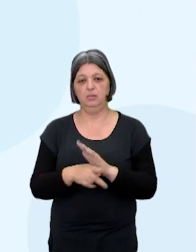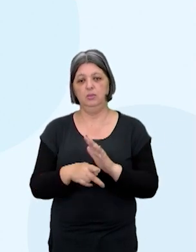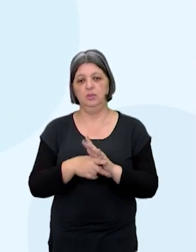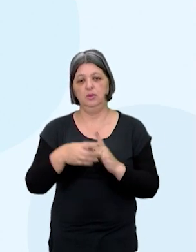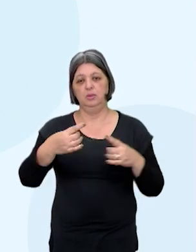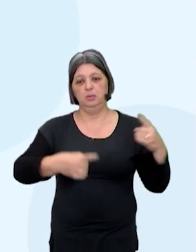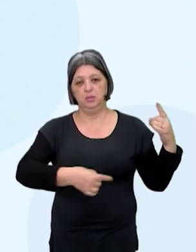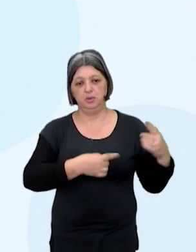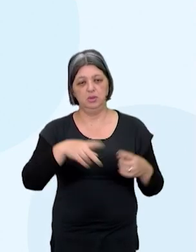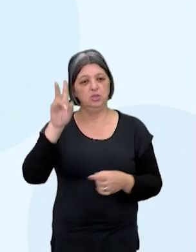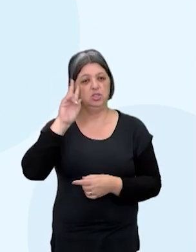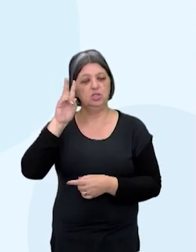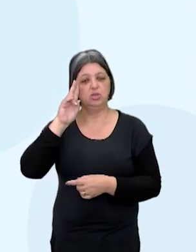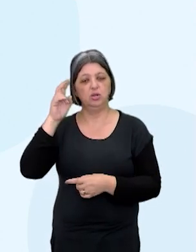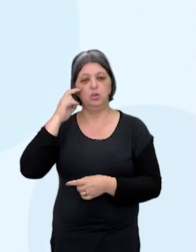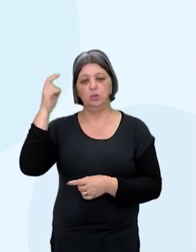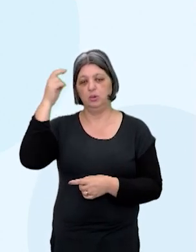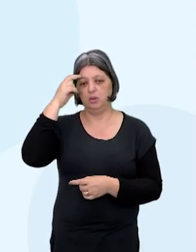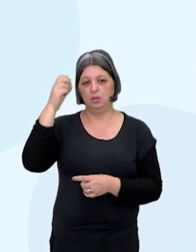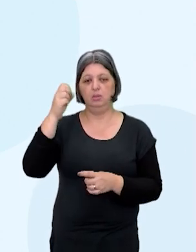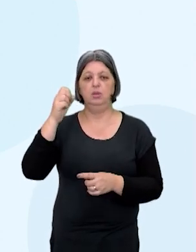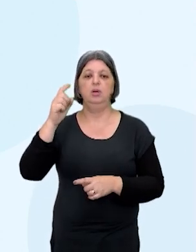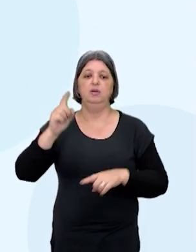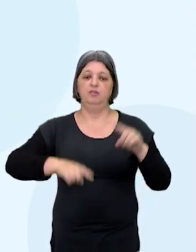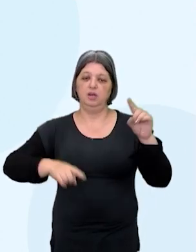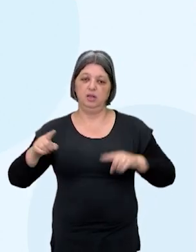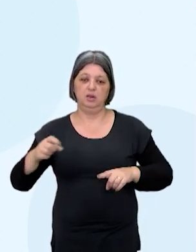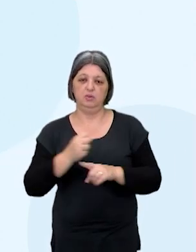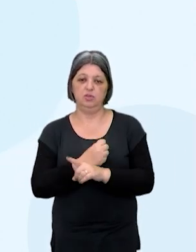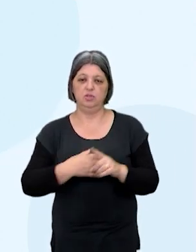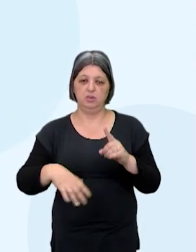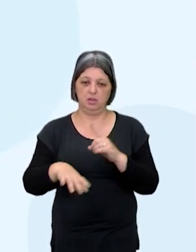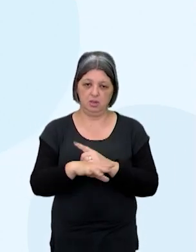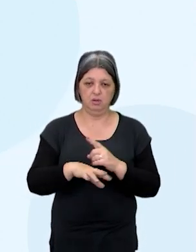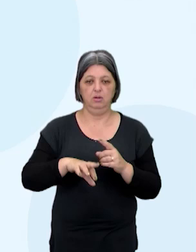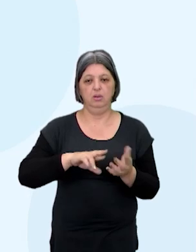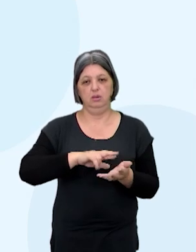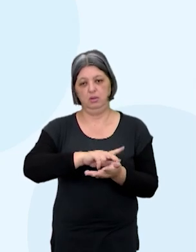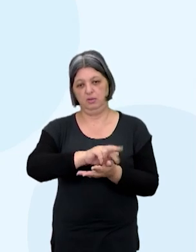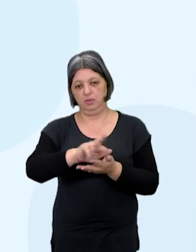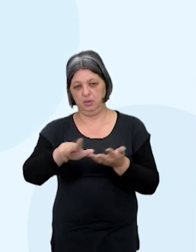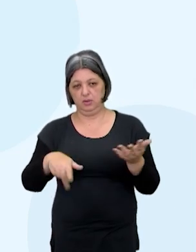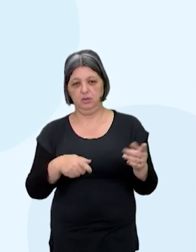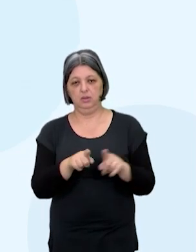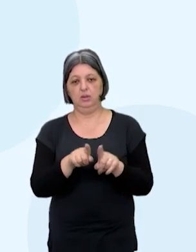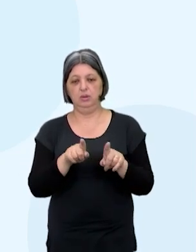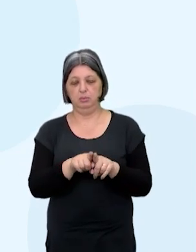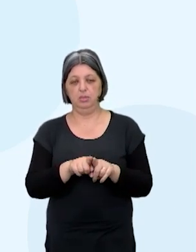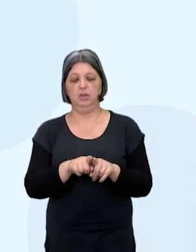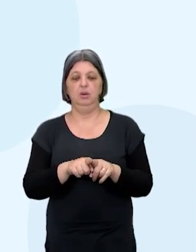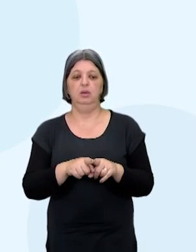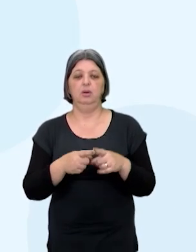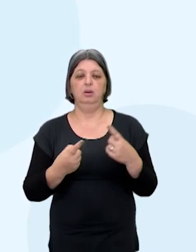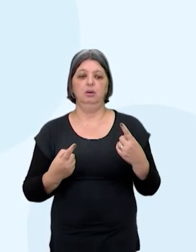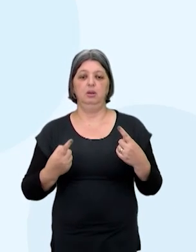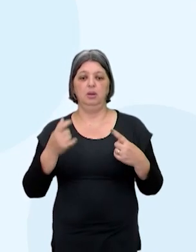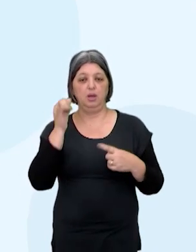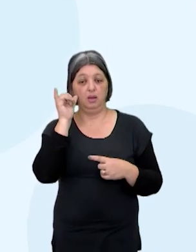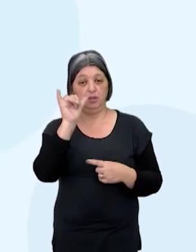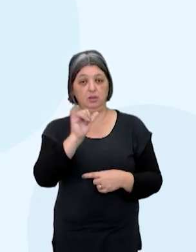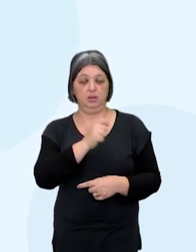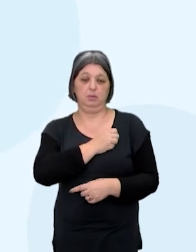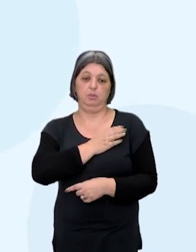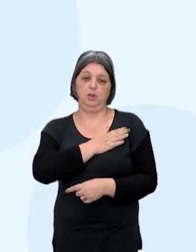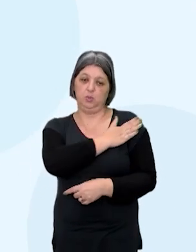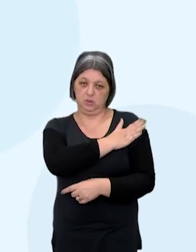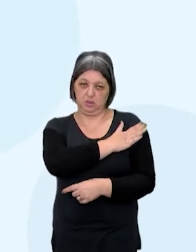histórico, cultural, social, variável, heterogêneo e agir no enfrentamento de preconceitos, mais específico